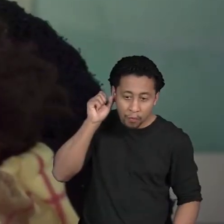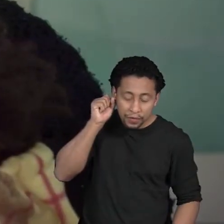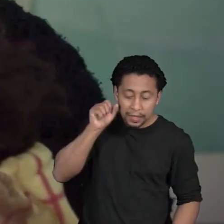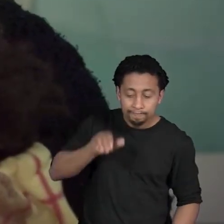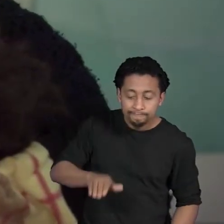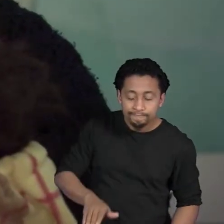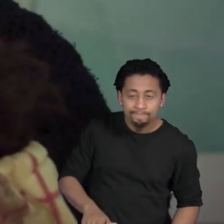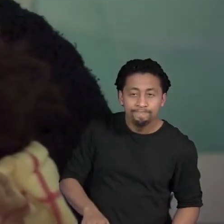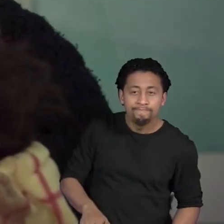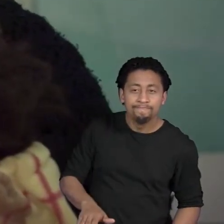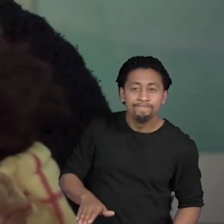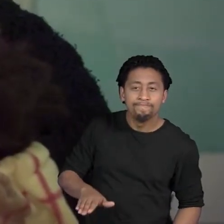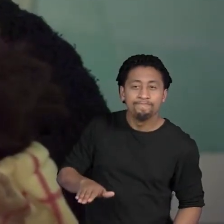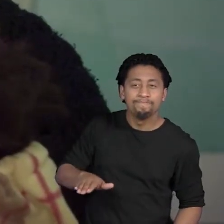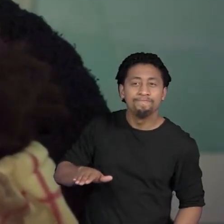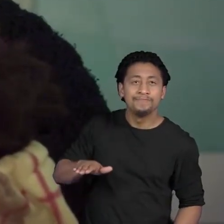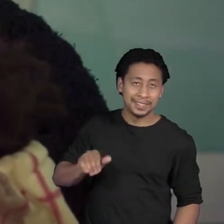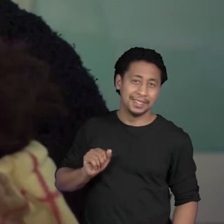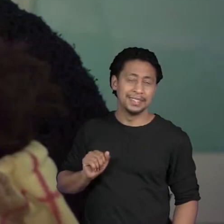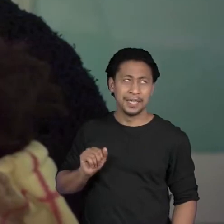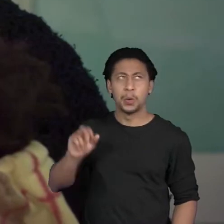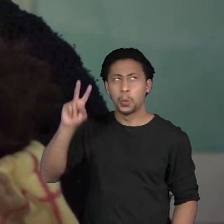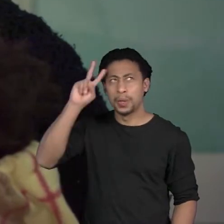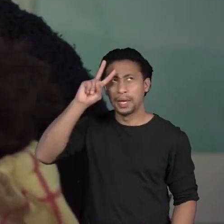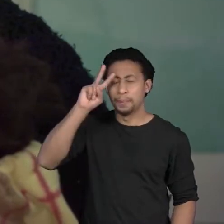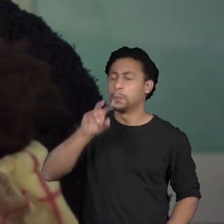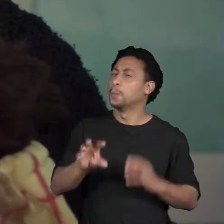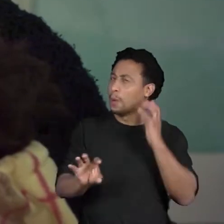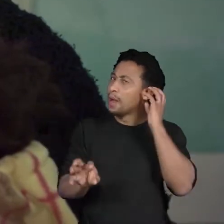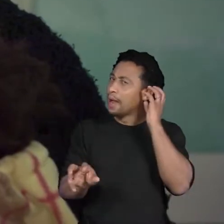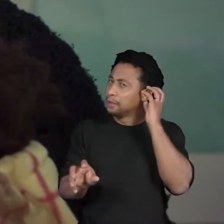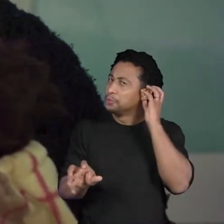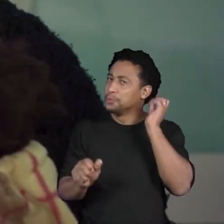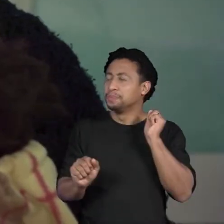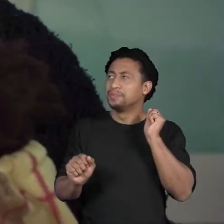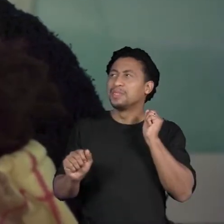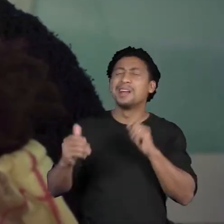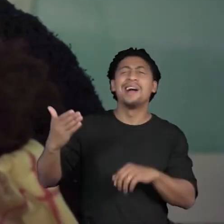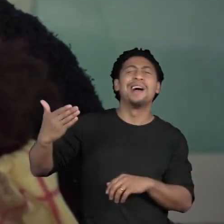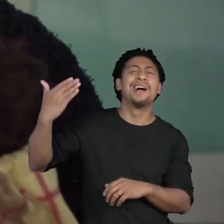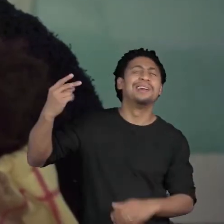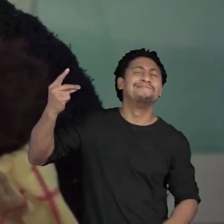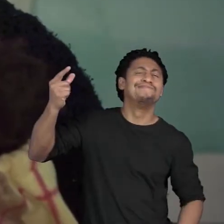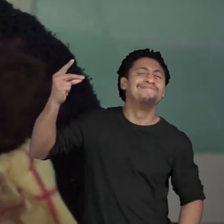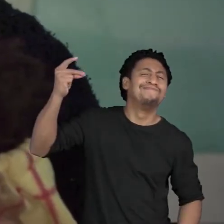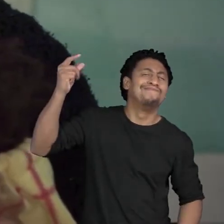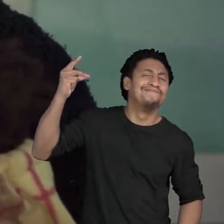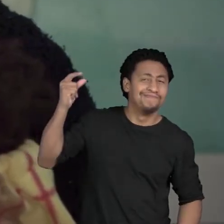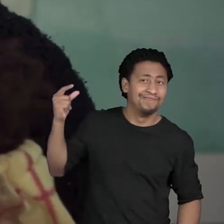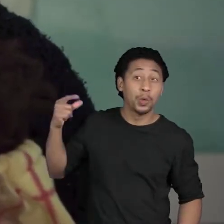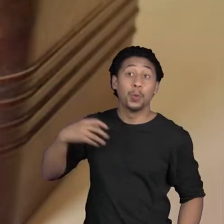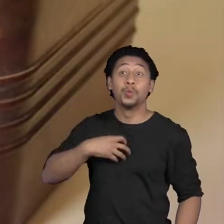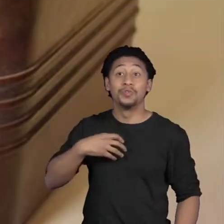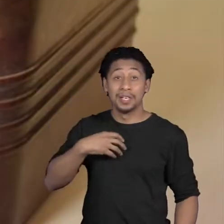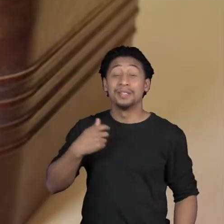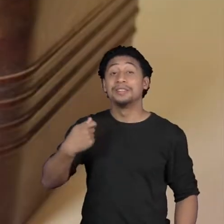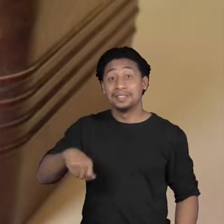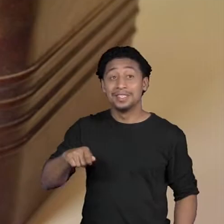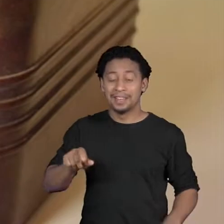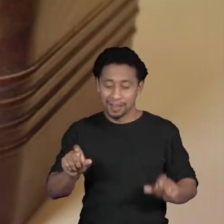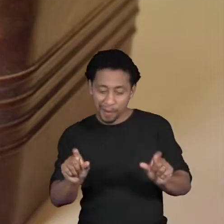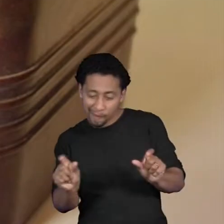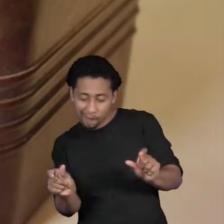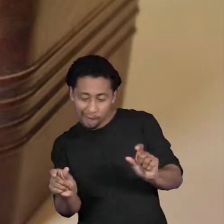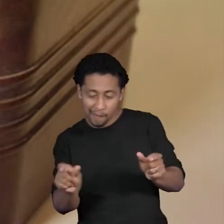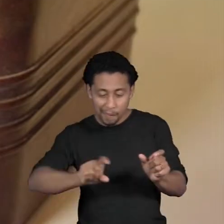amarelo, e com 5 ou 6 retas é fácil fazer um castelo. Eu comecei a